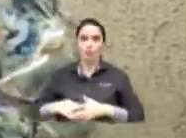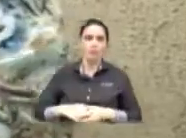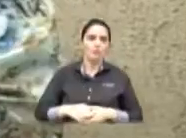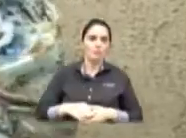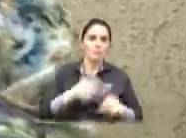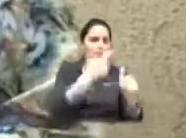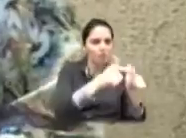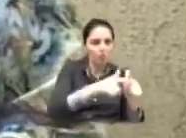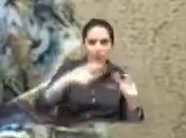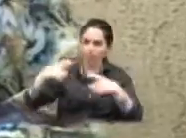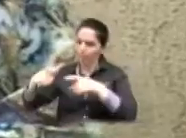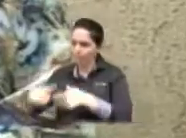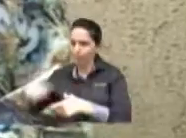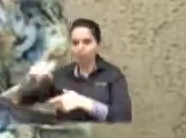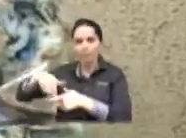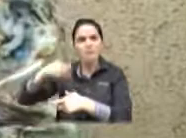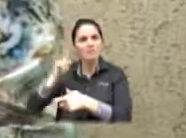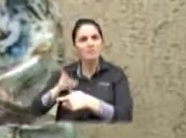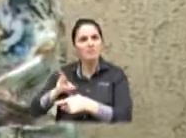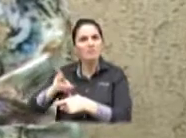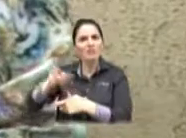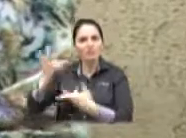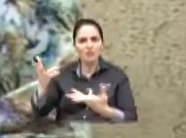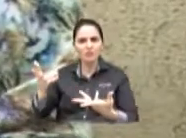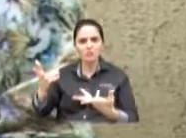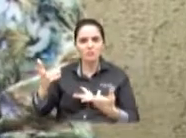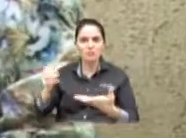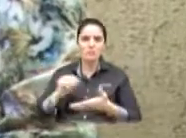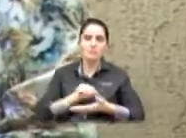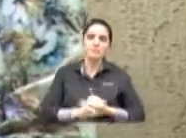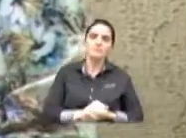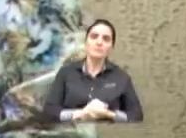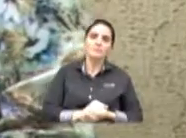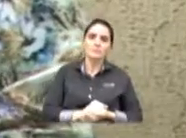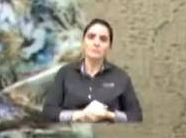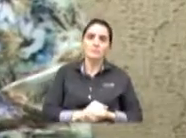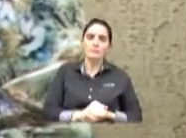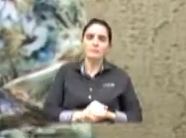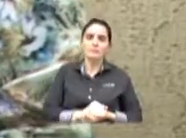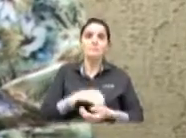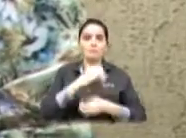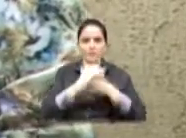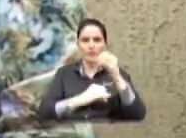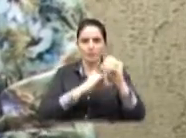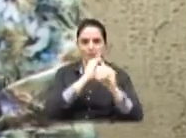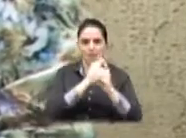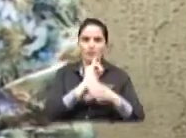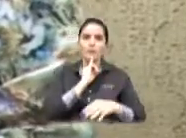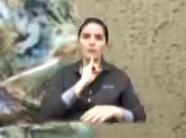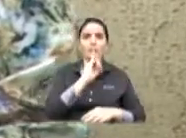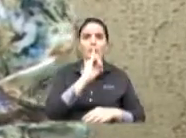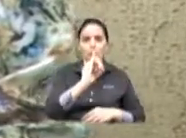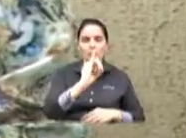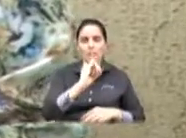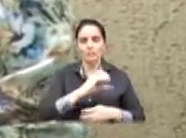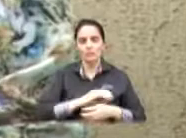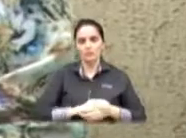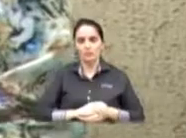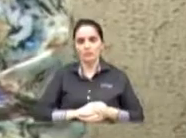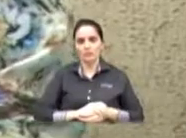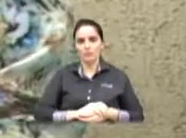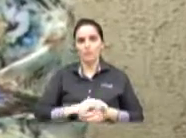os problemas naquele mesmo bairro então o que a gente criou com esse informativo a idéia é publicar coisas